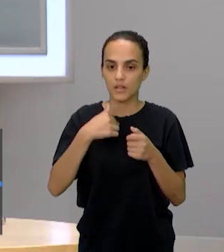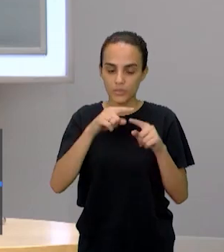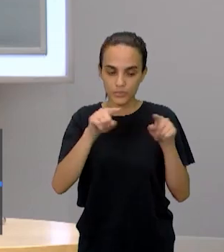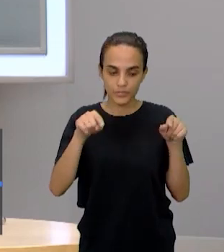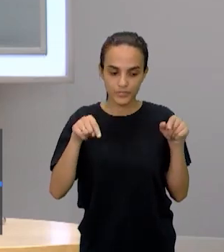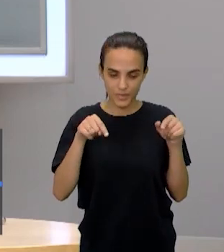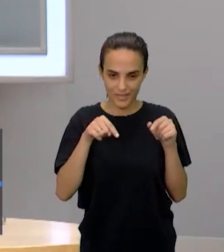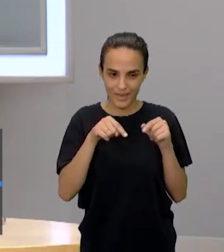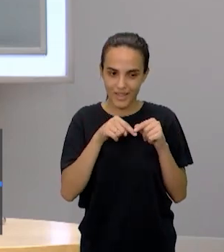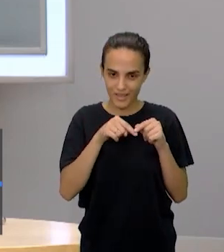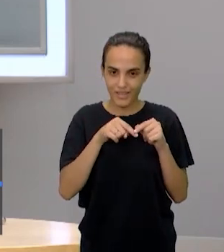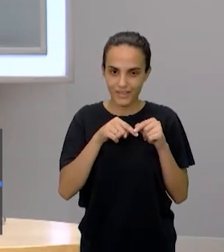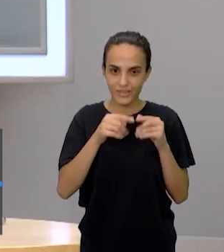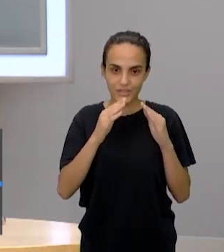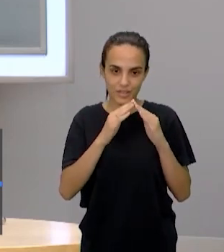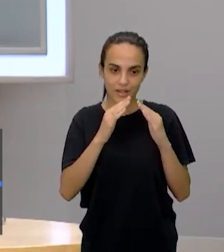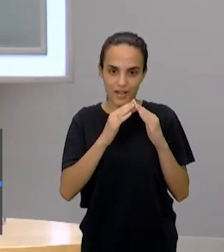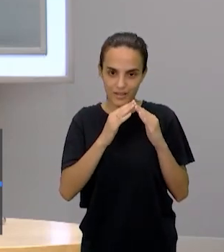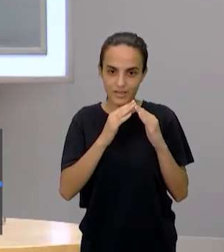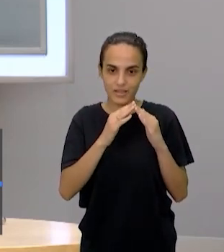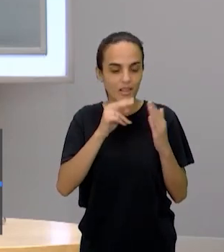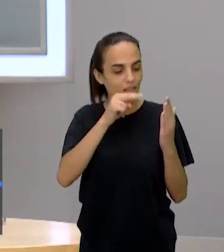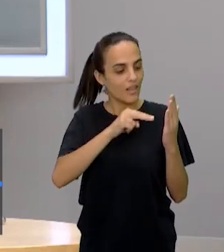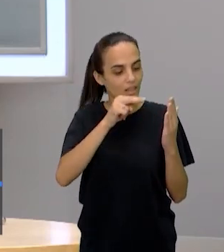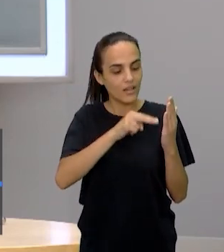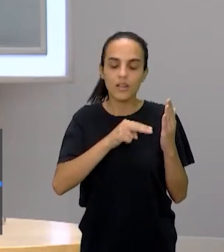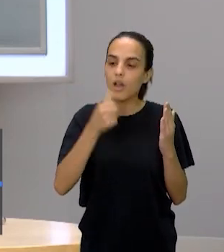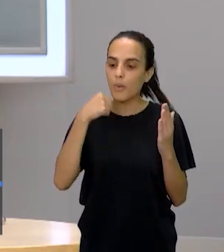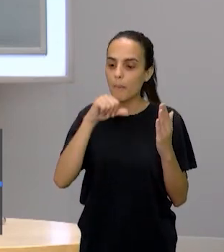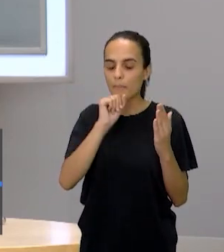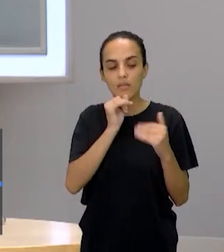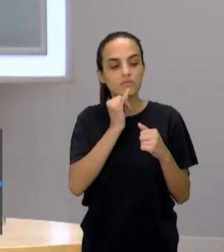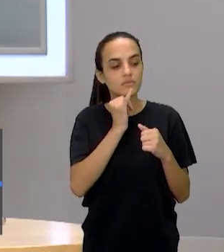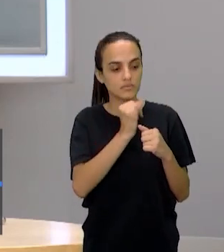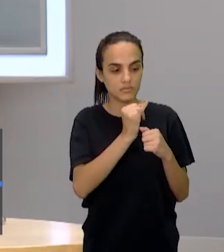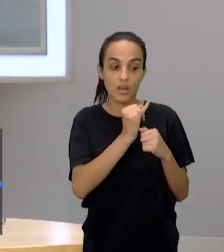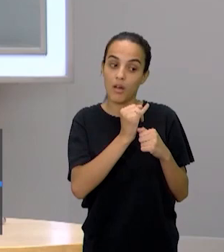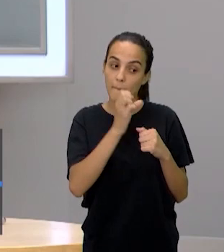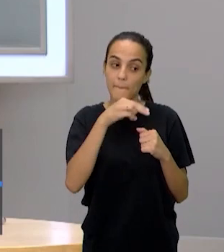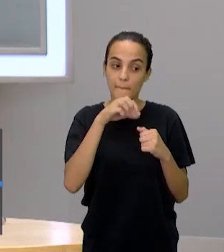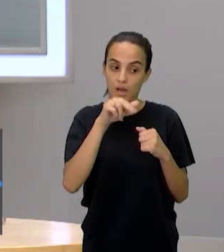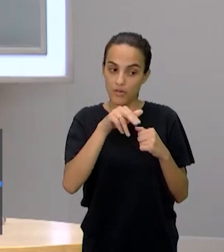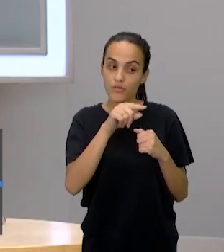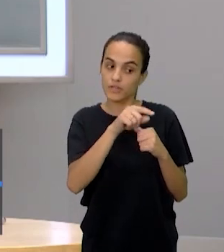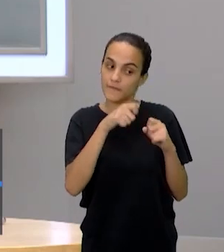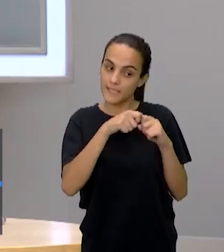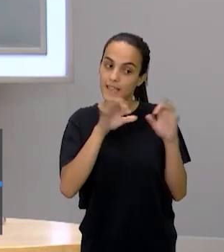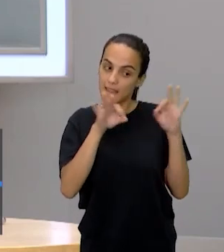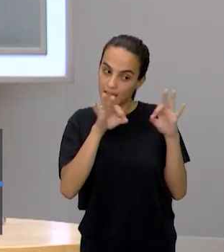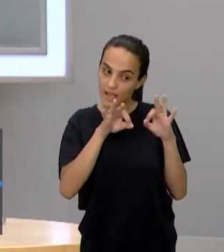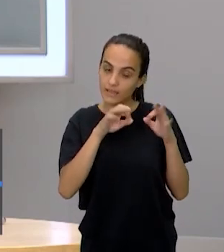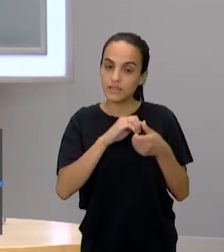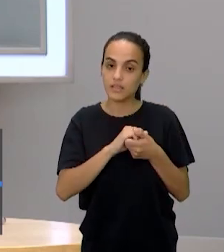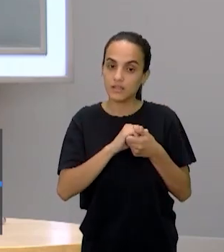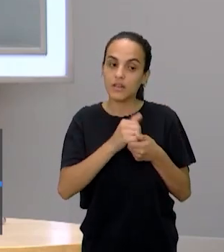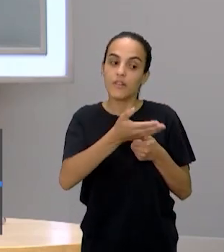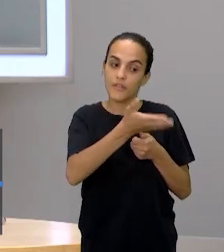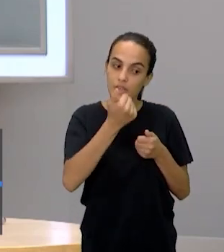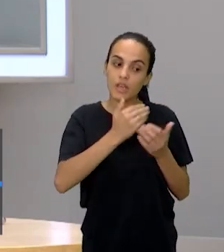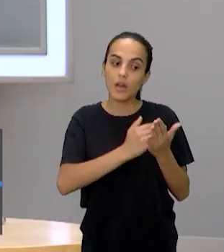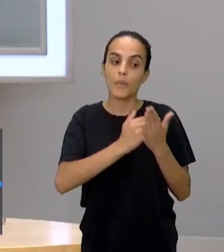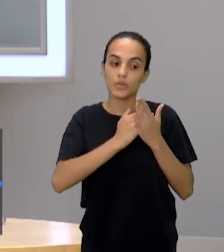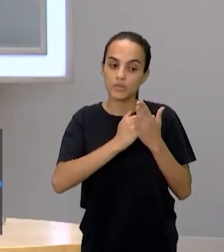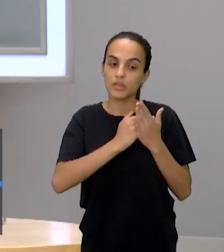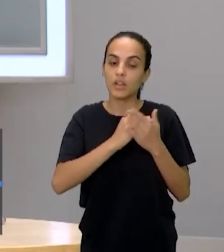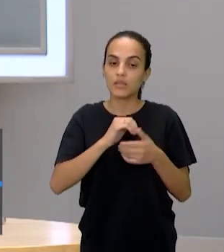de casa, quando criança, lendo um livro, e minha mãe virou para mim e falou assim: Mauro, tá sem fazer nada? Vem cá, me ajuda